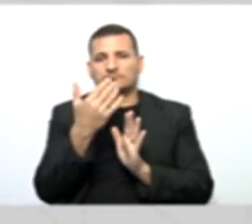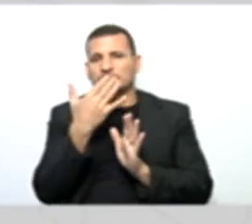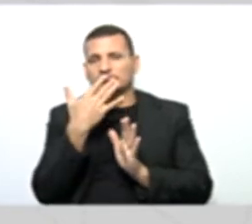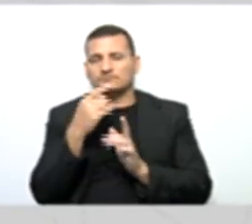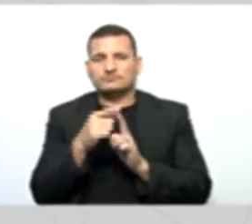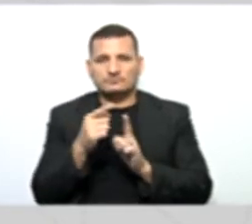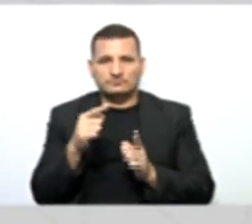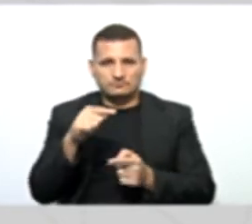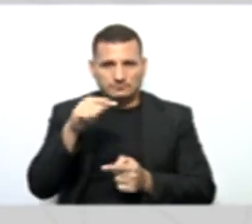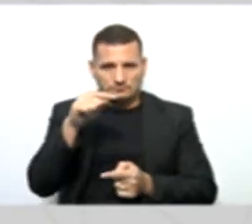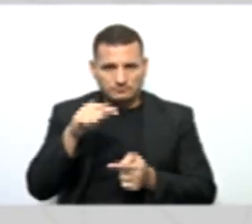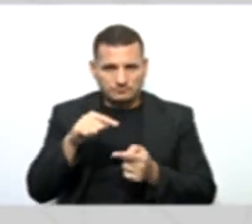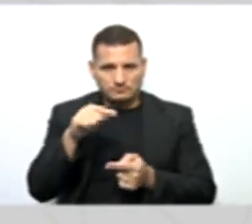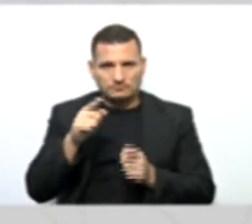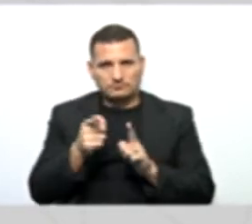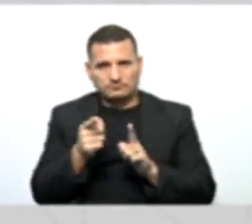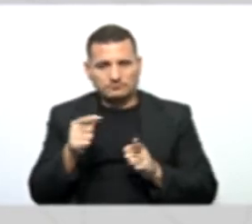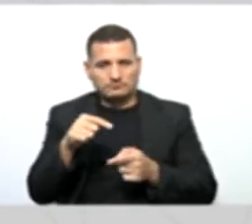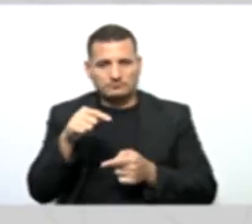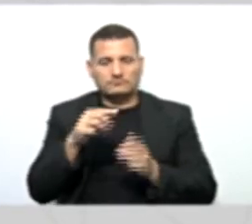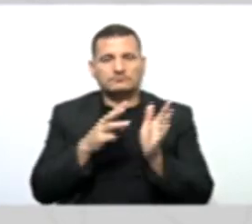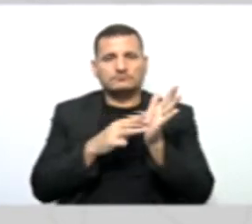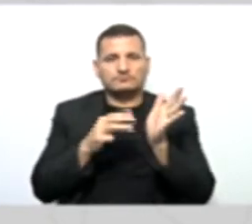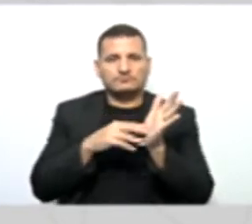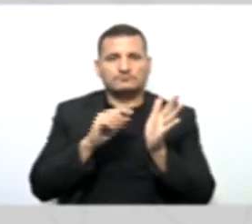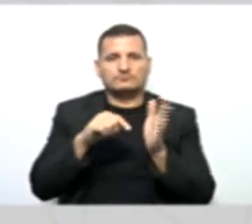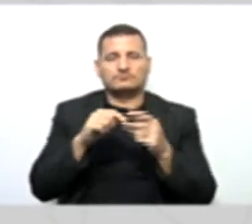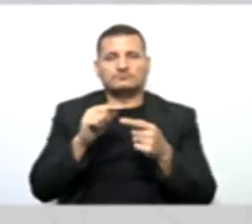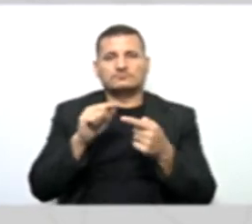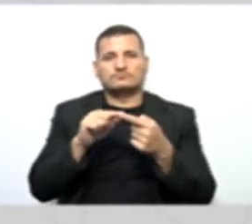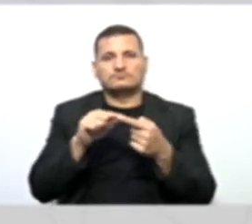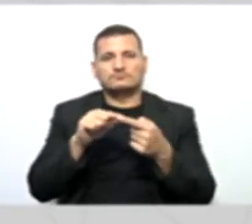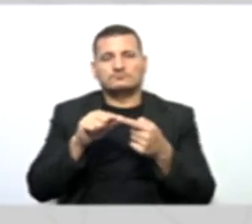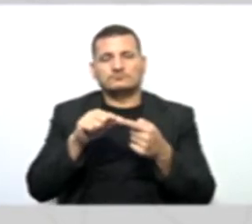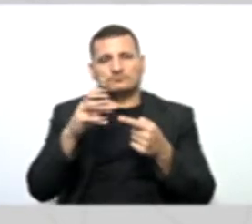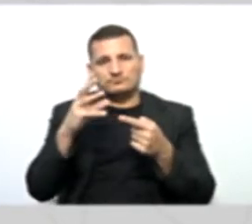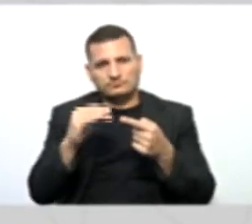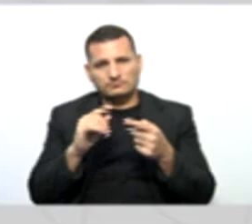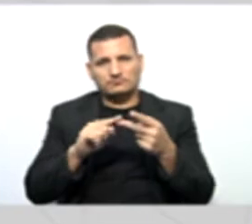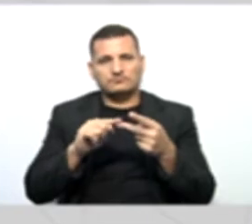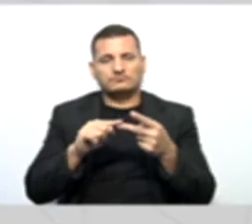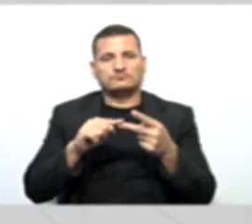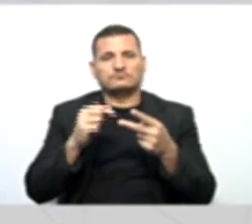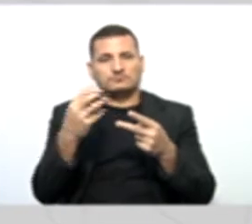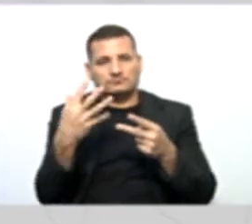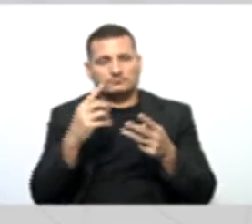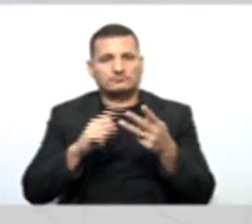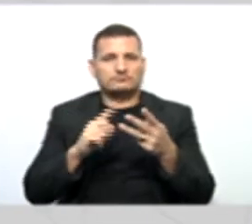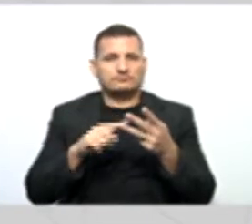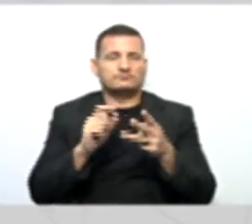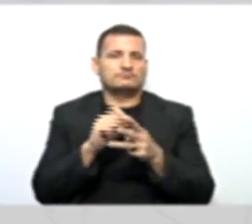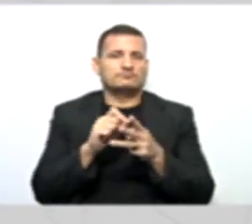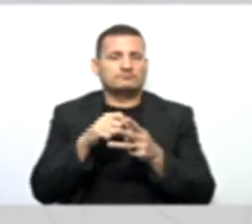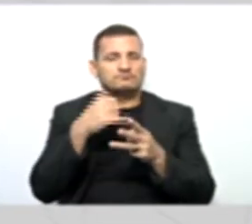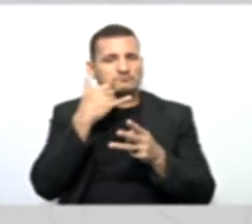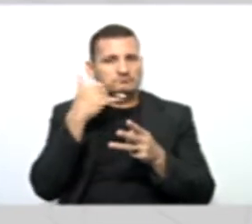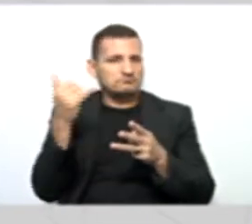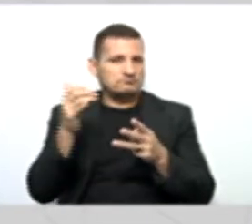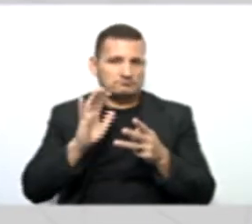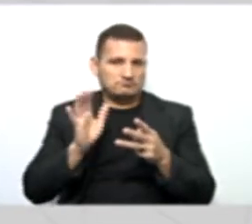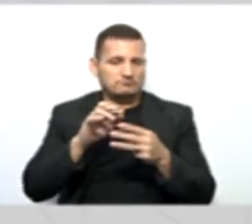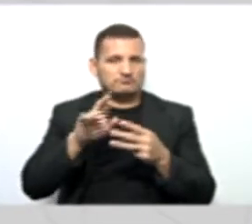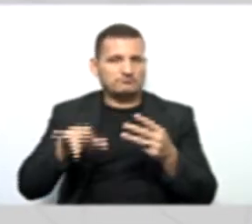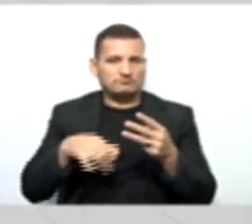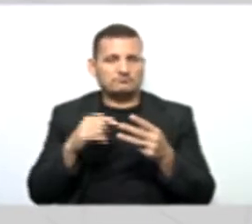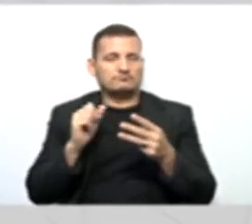tamanho, e com os métodos de classe ligar, desligar e realizar uma chamada. Beleza? Possíveis